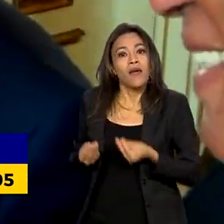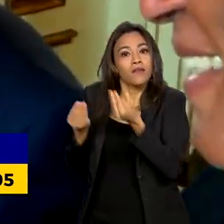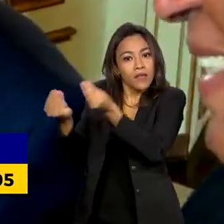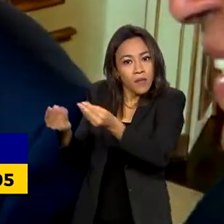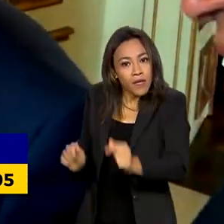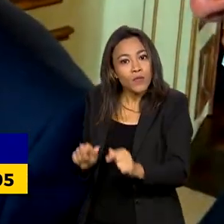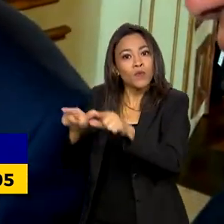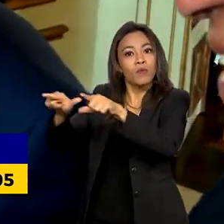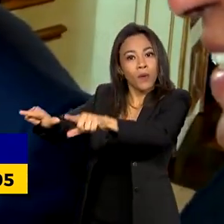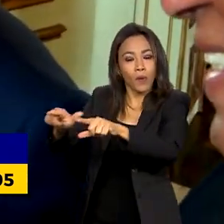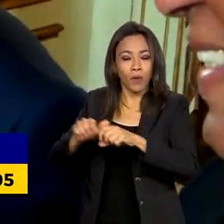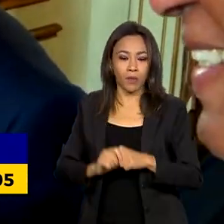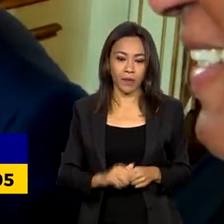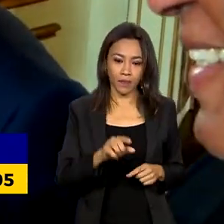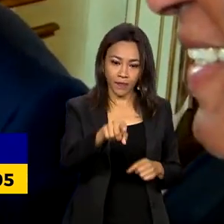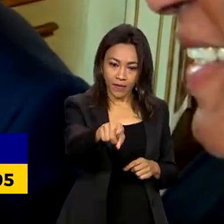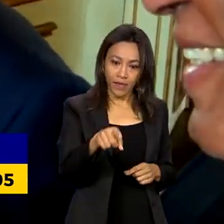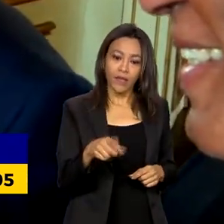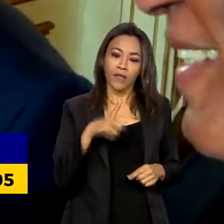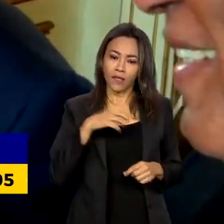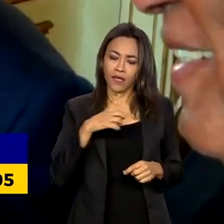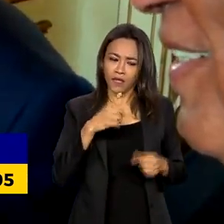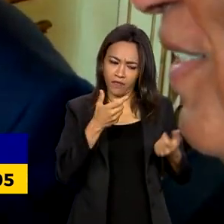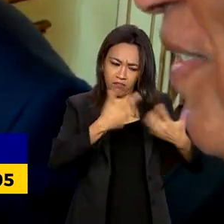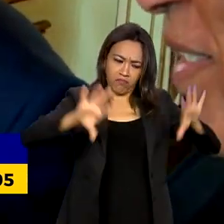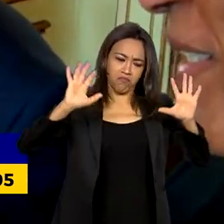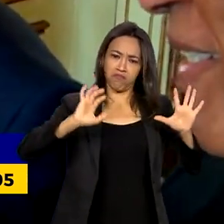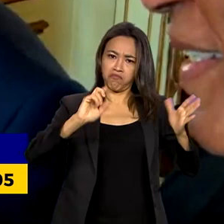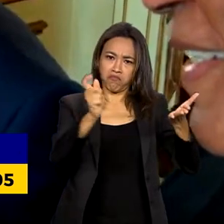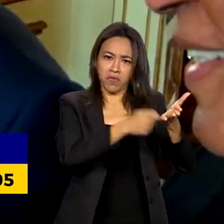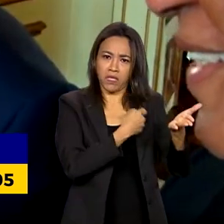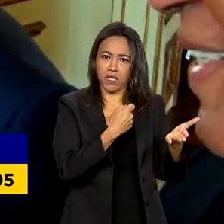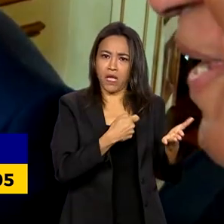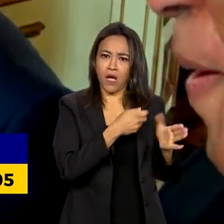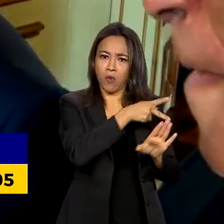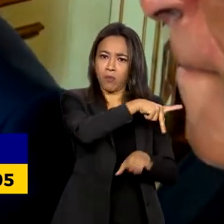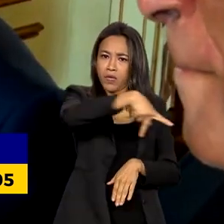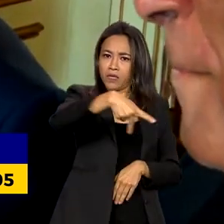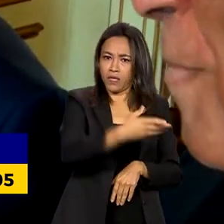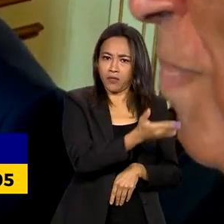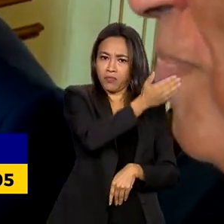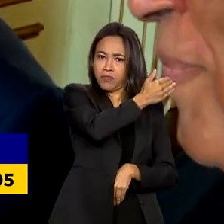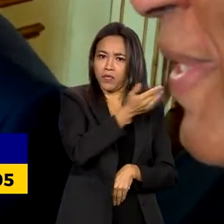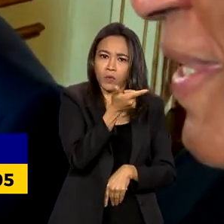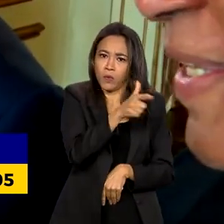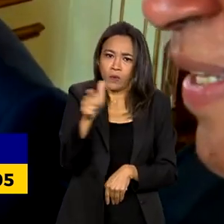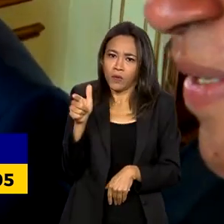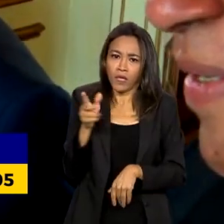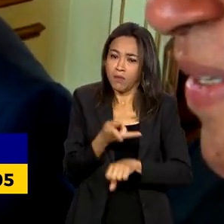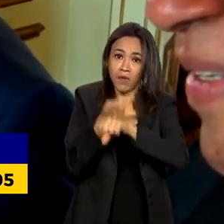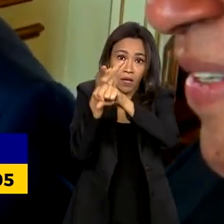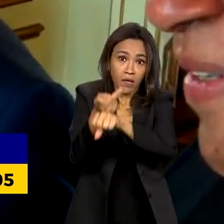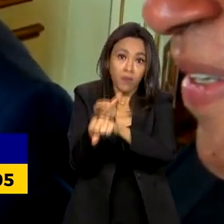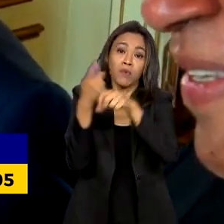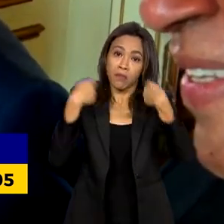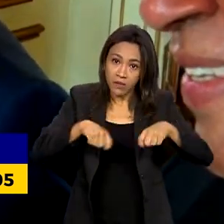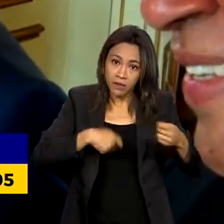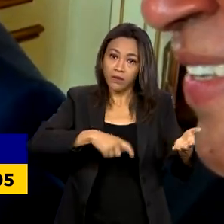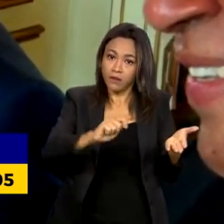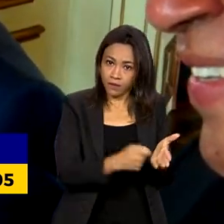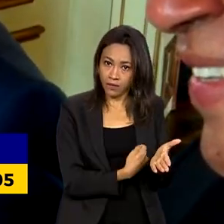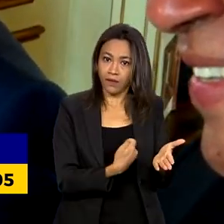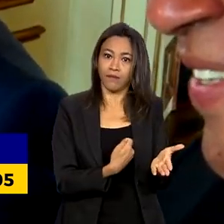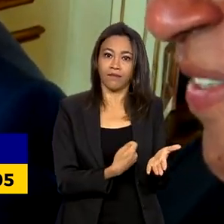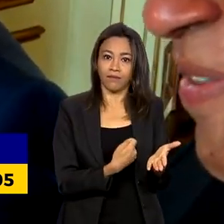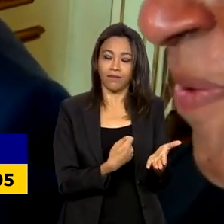depois houve a recusa de assinar e eu disse, então não há mais nenhum prémio até ser assinado esse. E